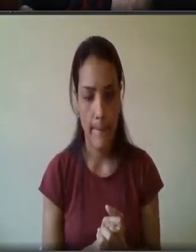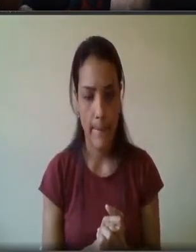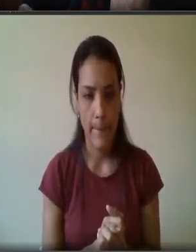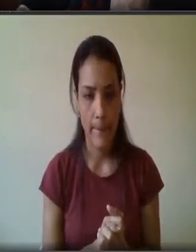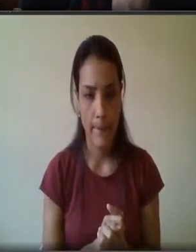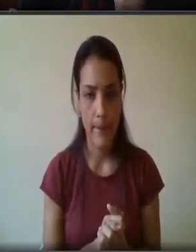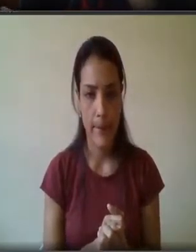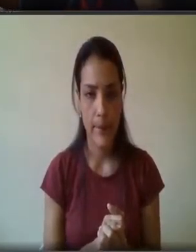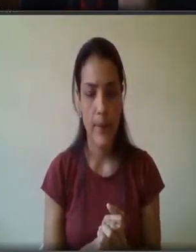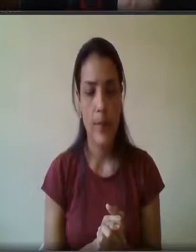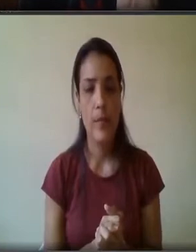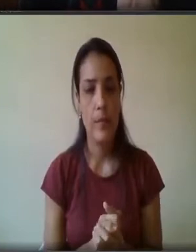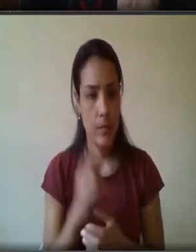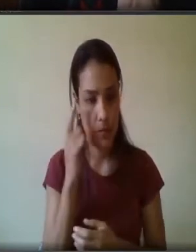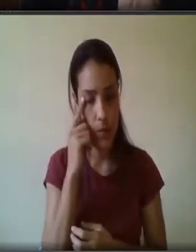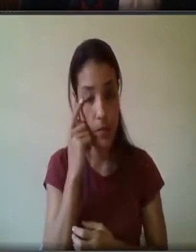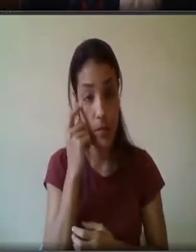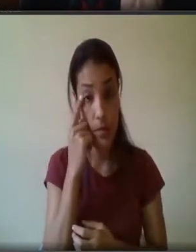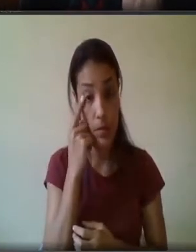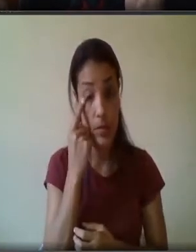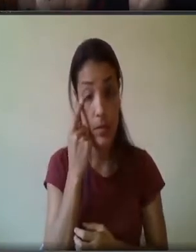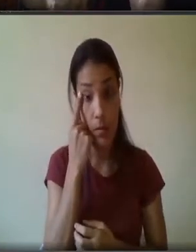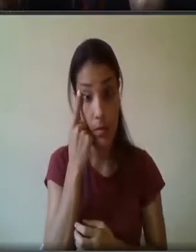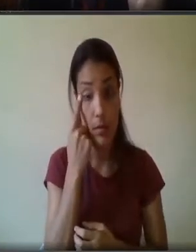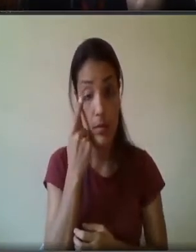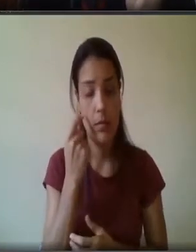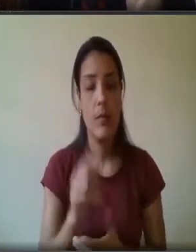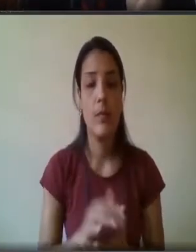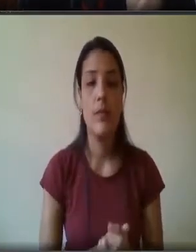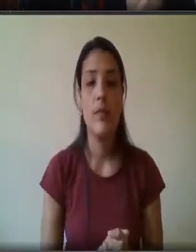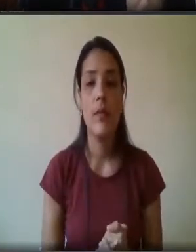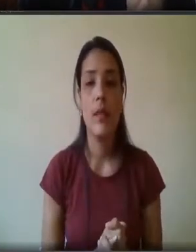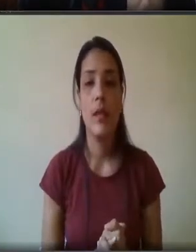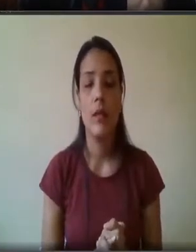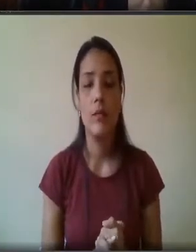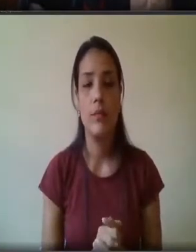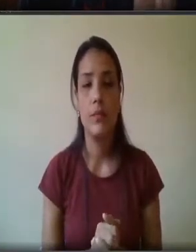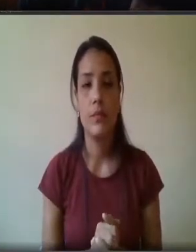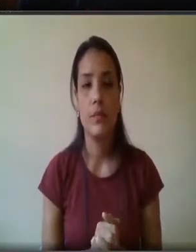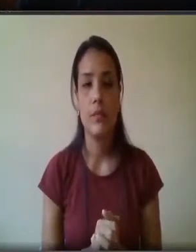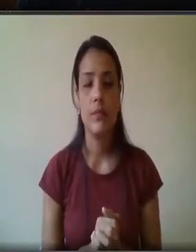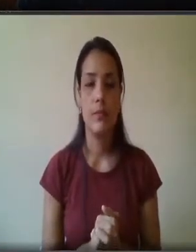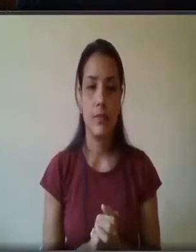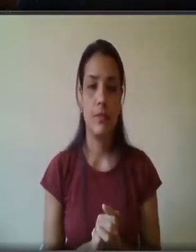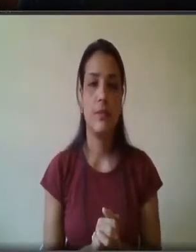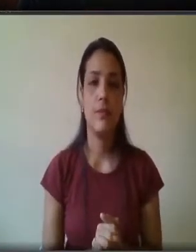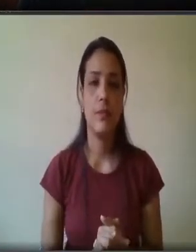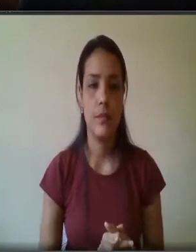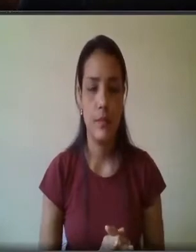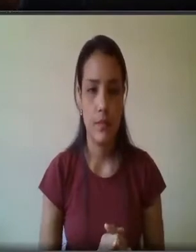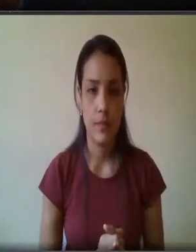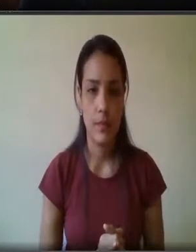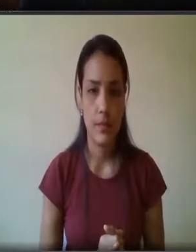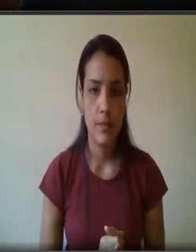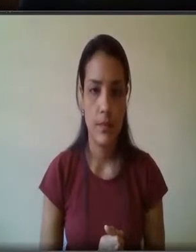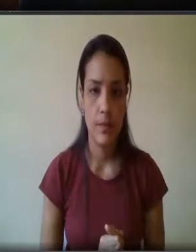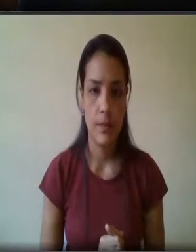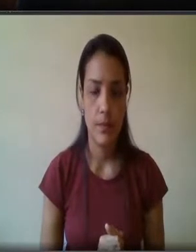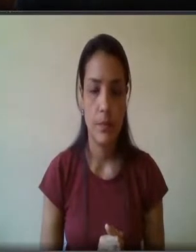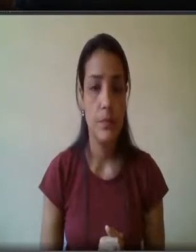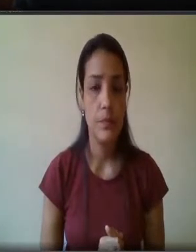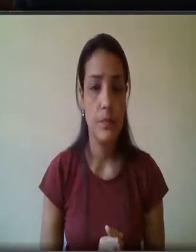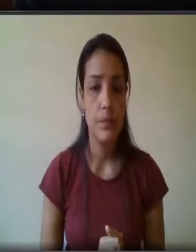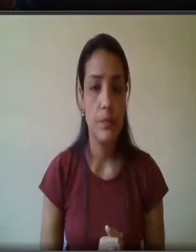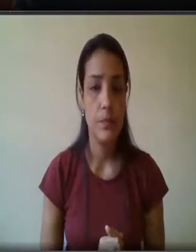Amazônia é o Graben. Então aqui é uma muralha tectônica, aqui é uma fossa tectônica. Então, mais tarde a gente vai fazer